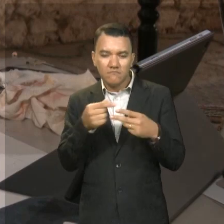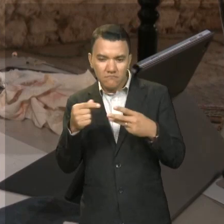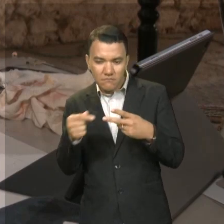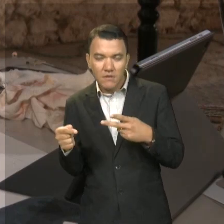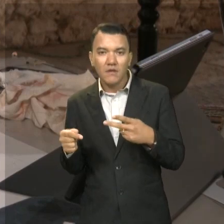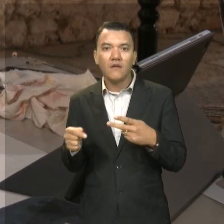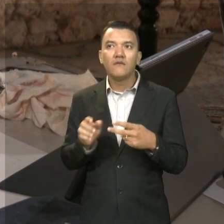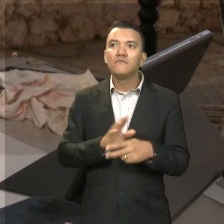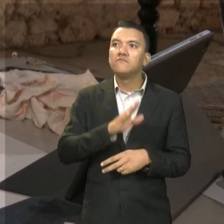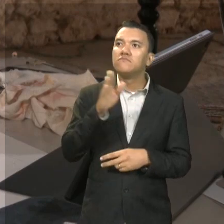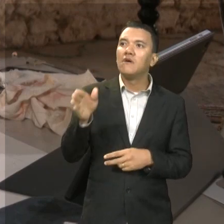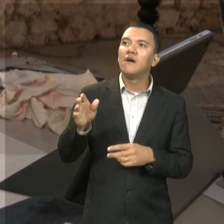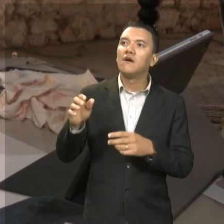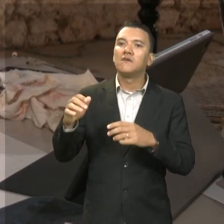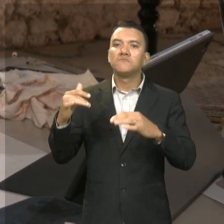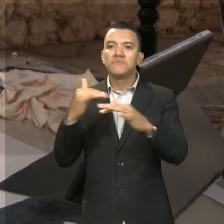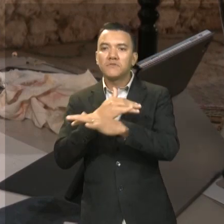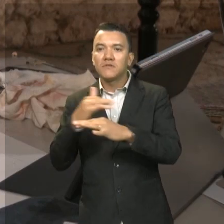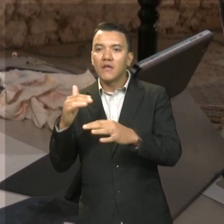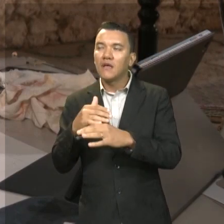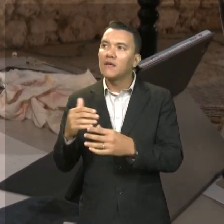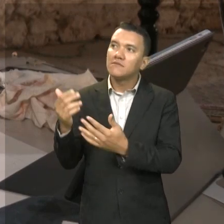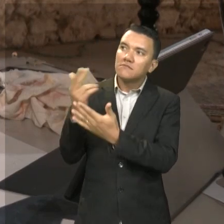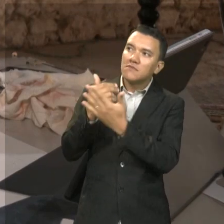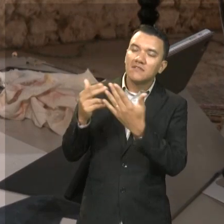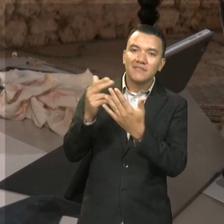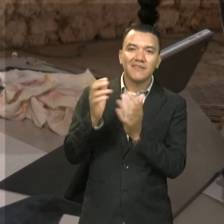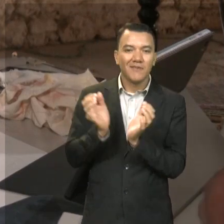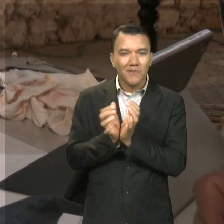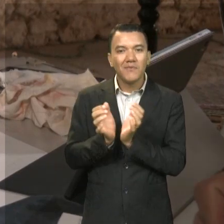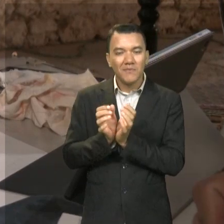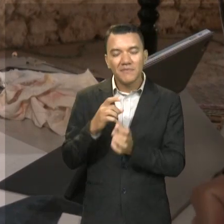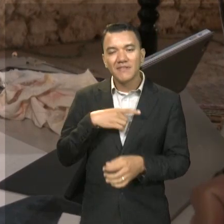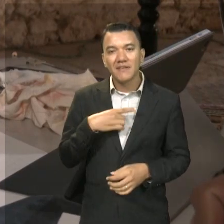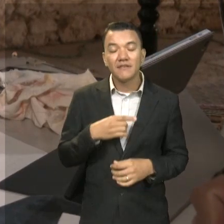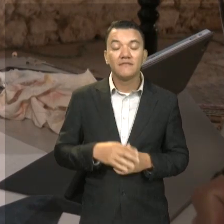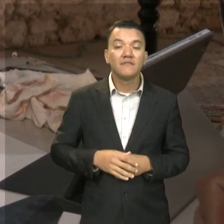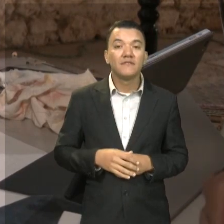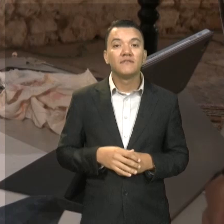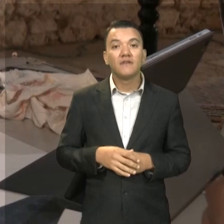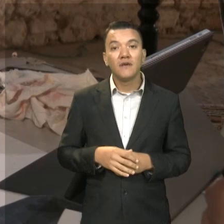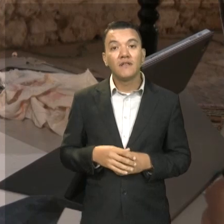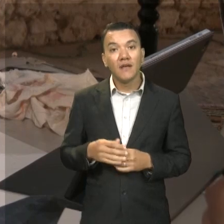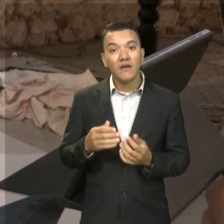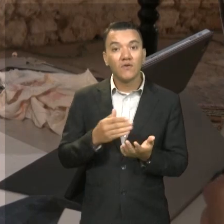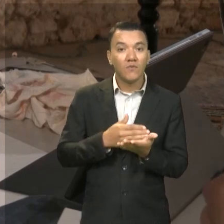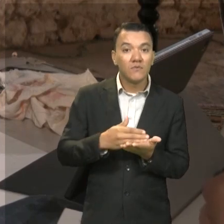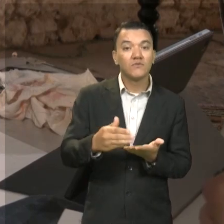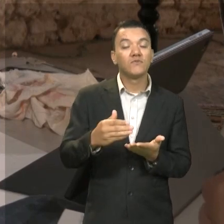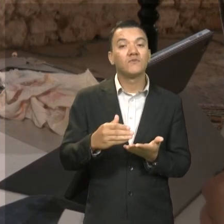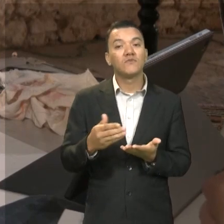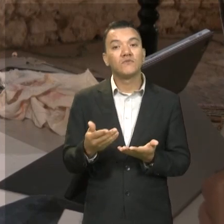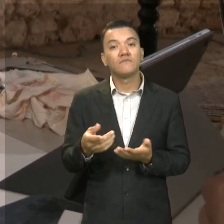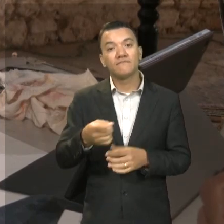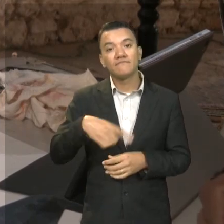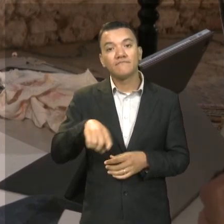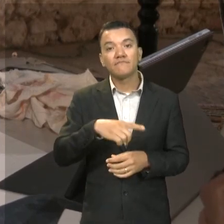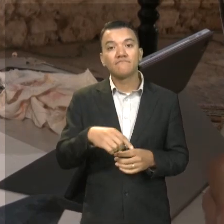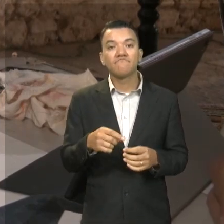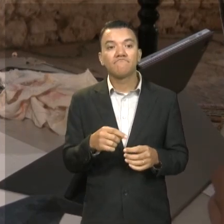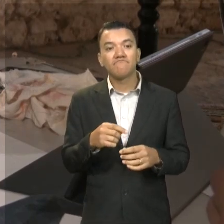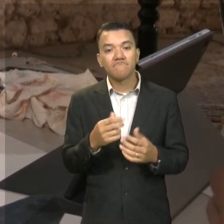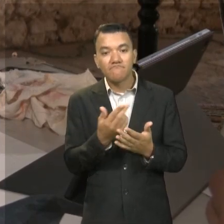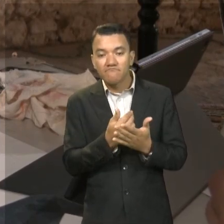a cidade, né? Então, aí a partir daí a gente começou a desenhar